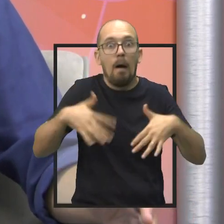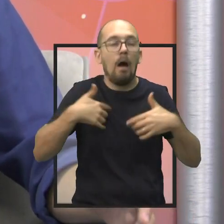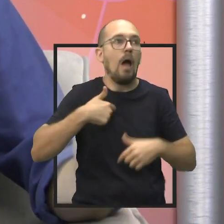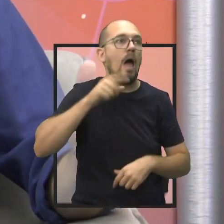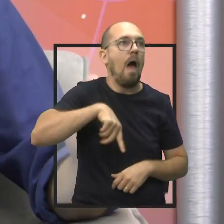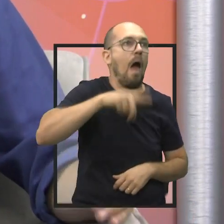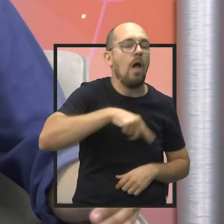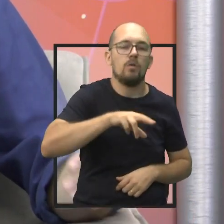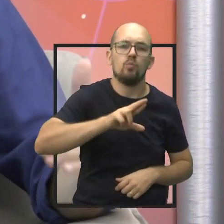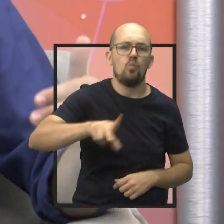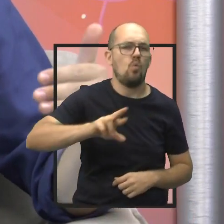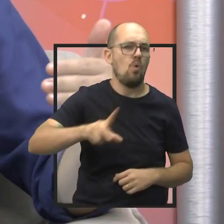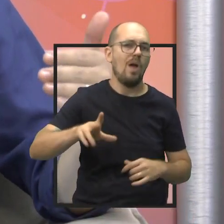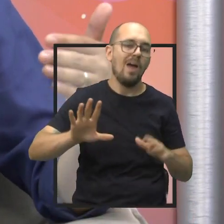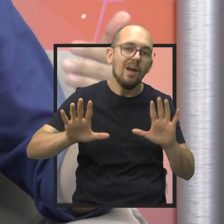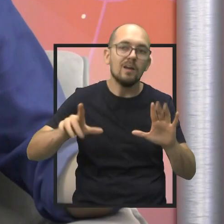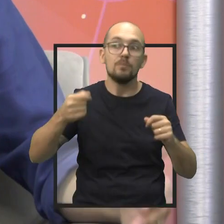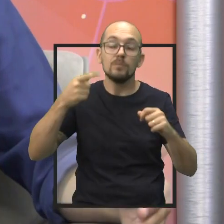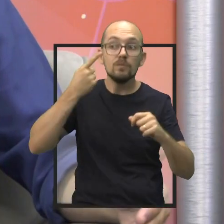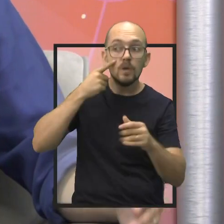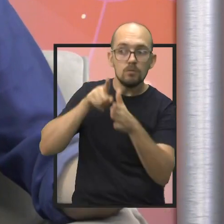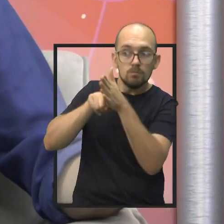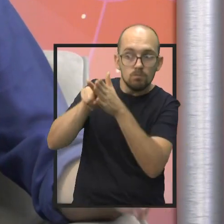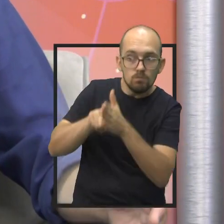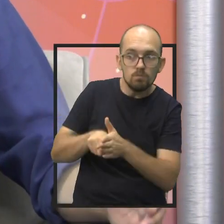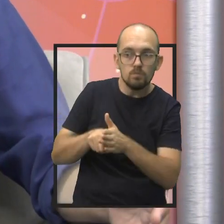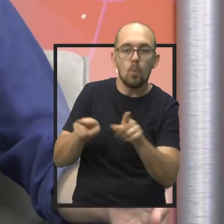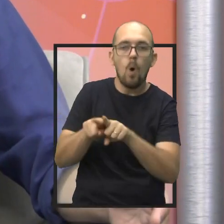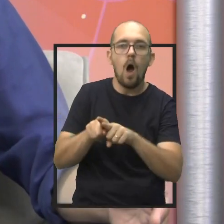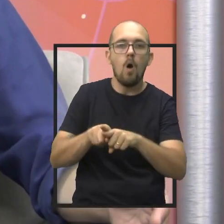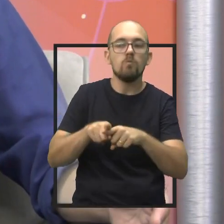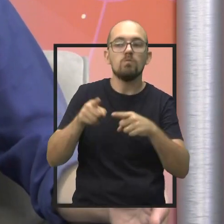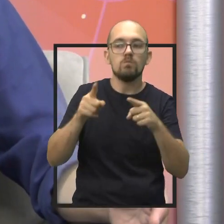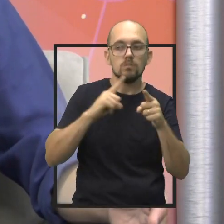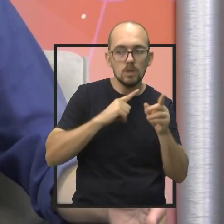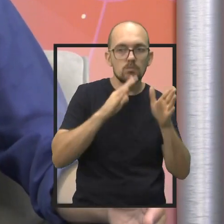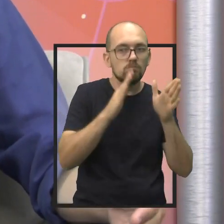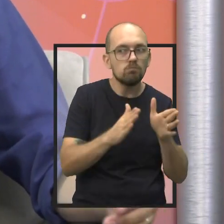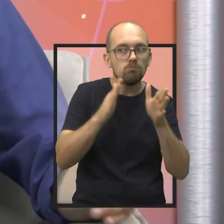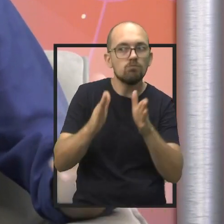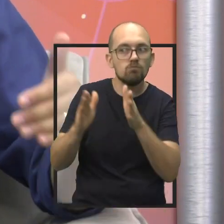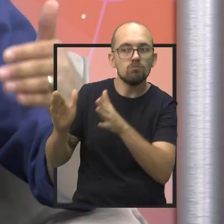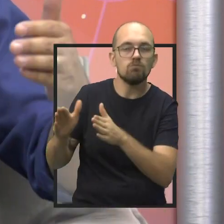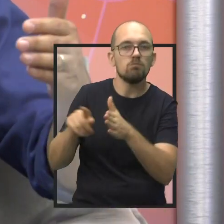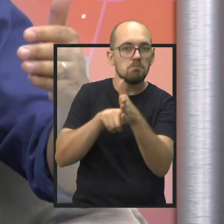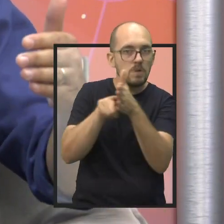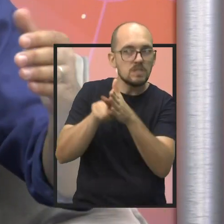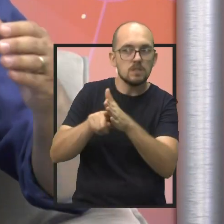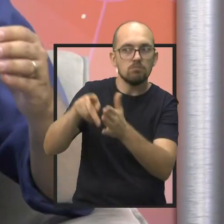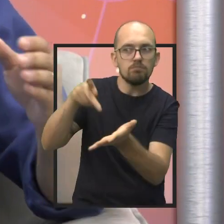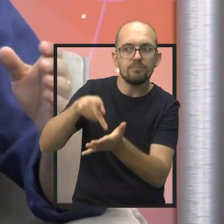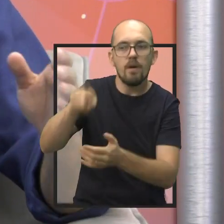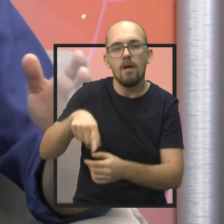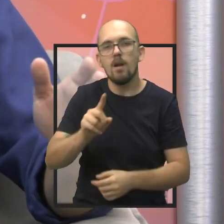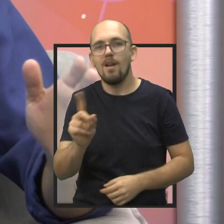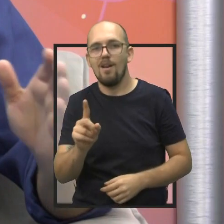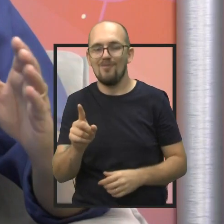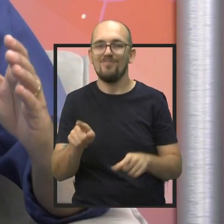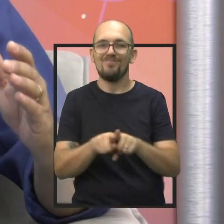mais importante é que a gente tem um fluxograma de atendimento para isso, né? Existe uma